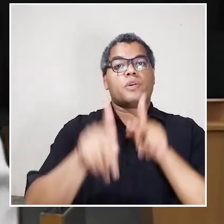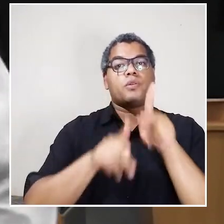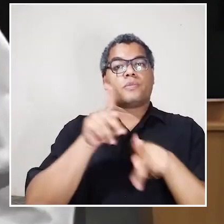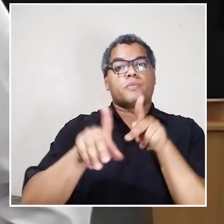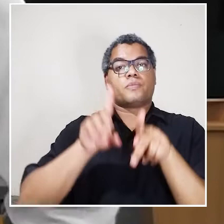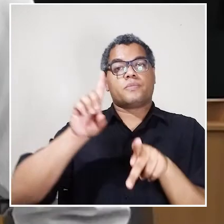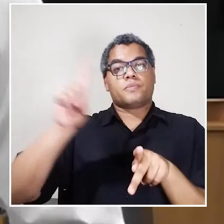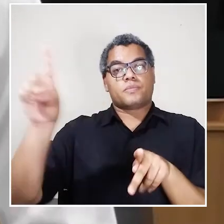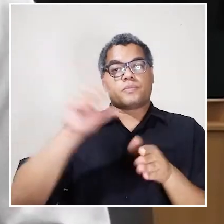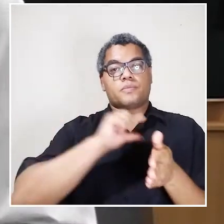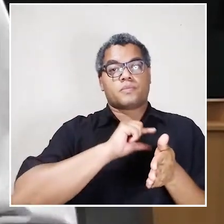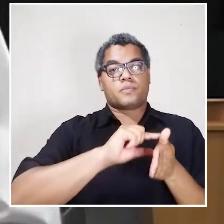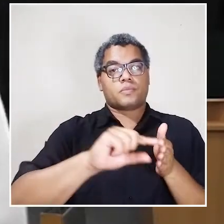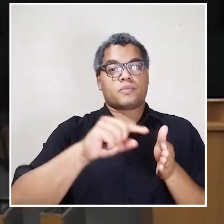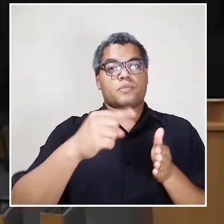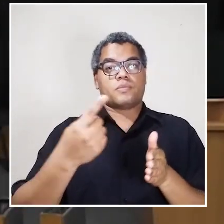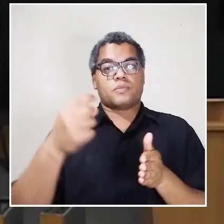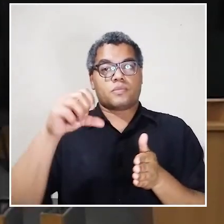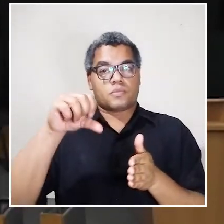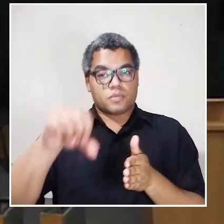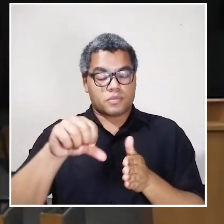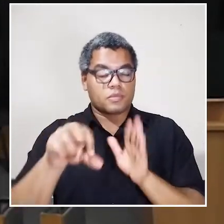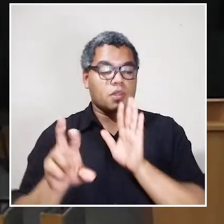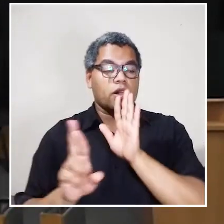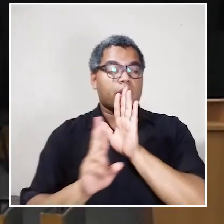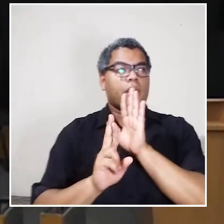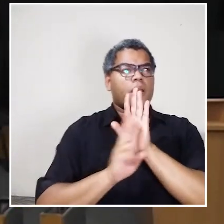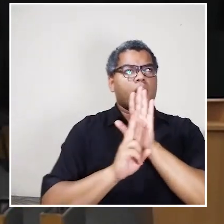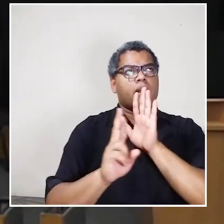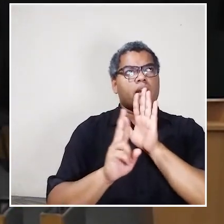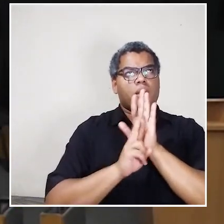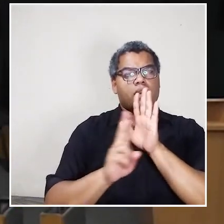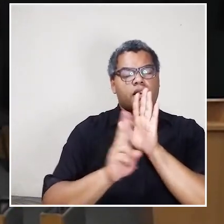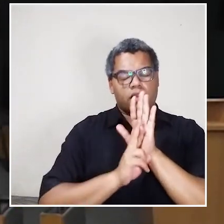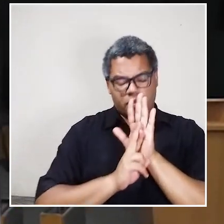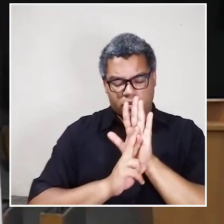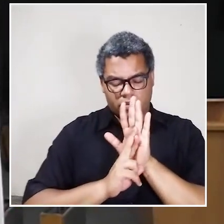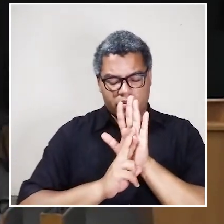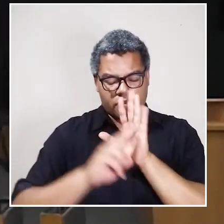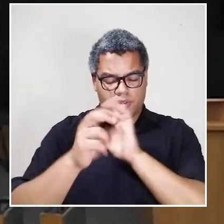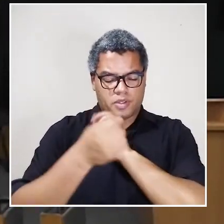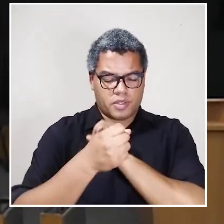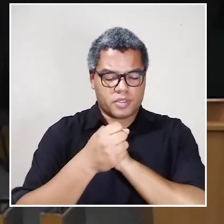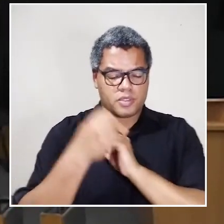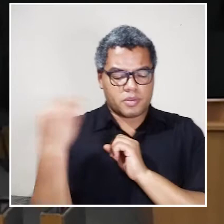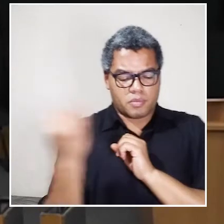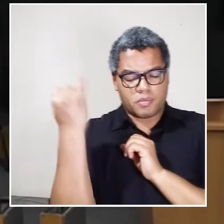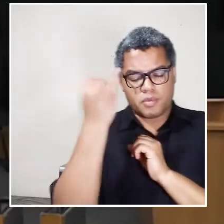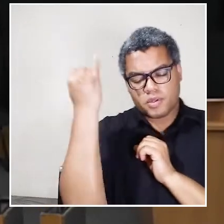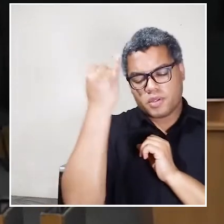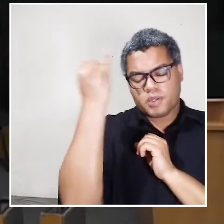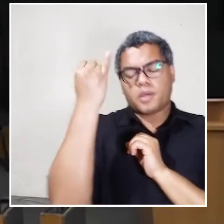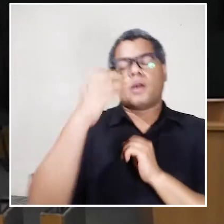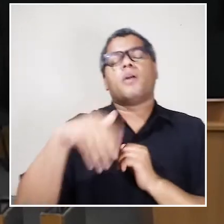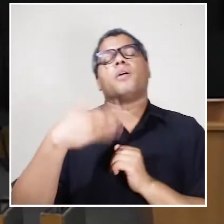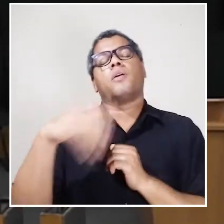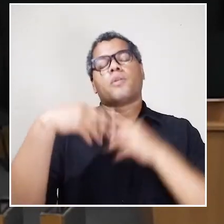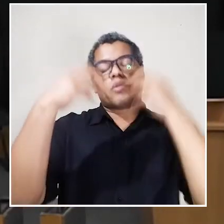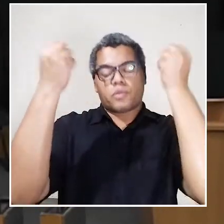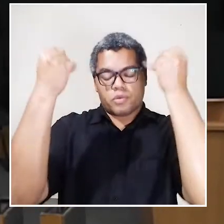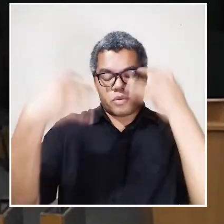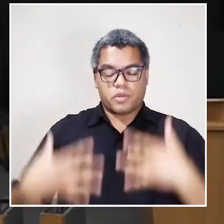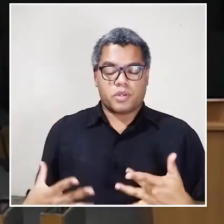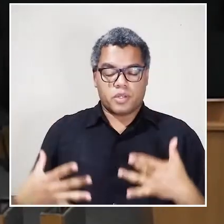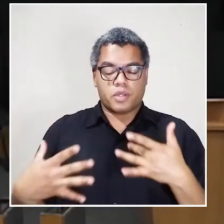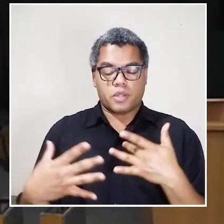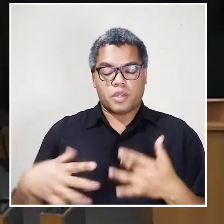versículo 19 faz uma referência muito especial, lá no seu finalzinho, é o fecho da oração, quando diz assim, a